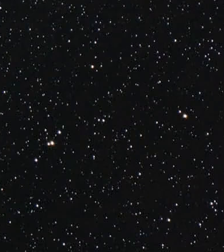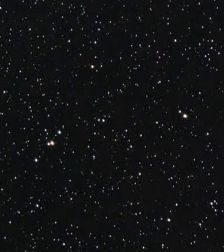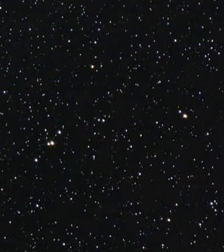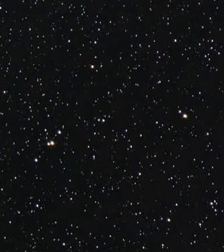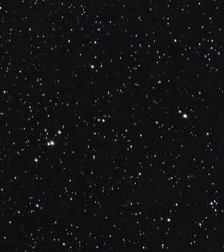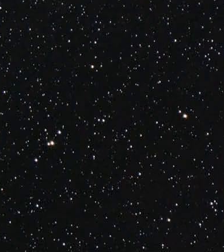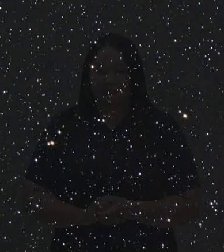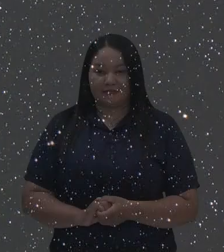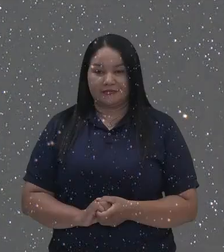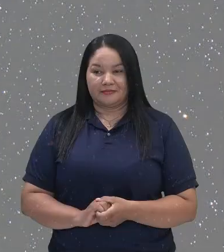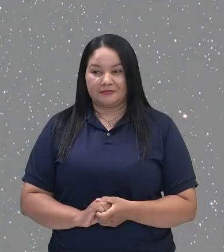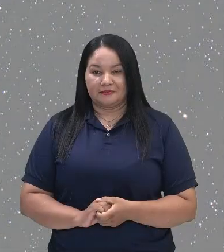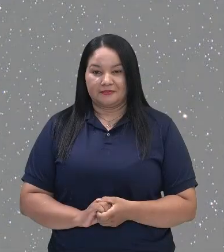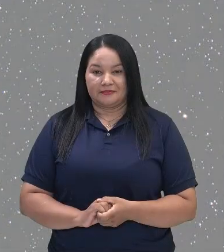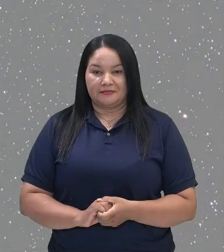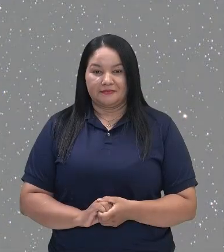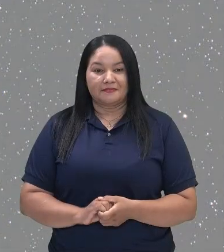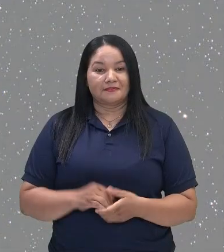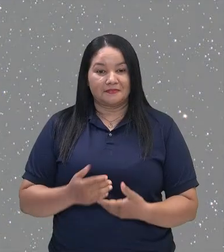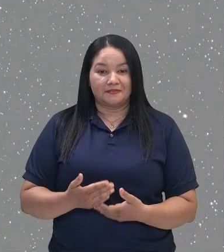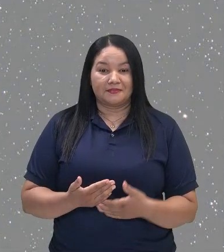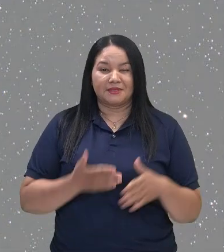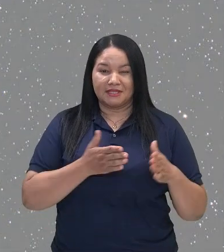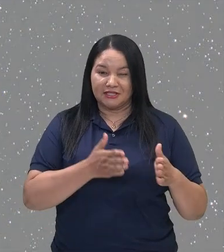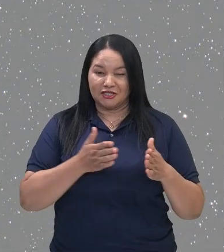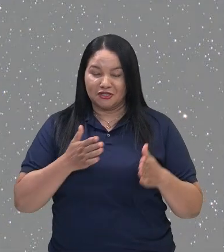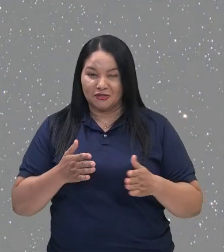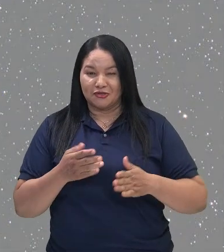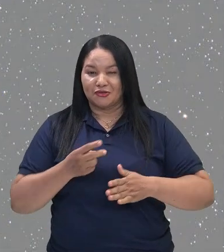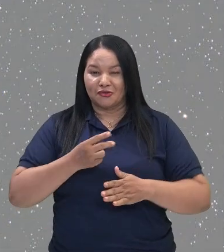quinta perfeita. Calma aí,